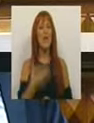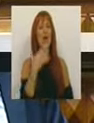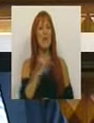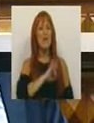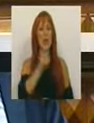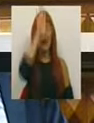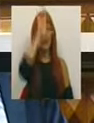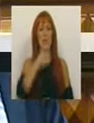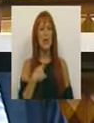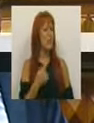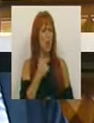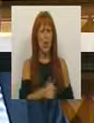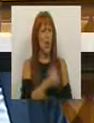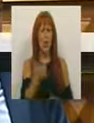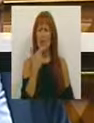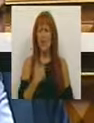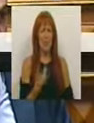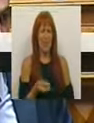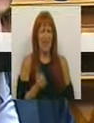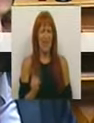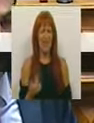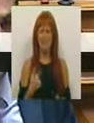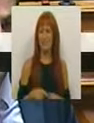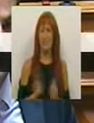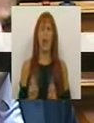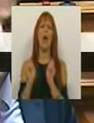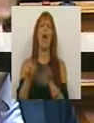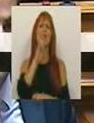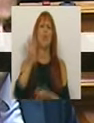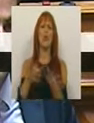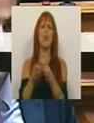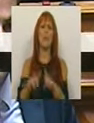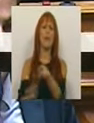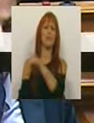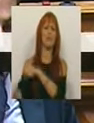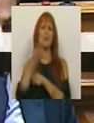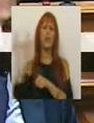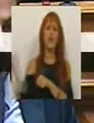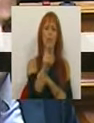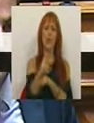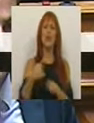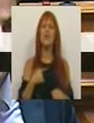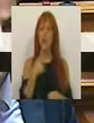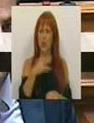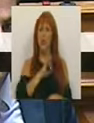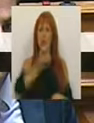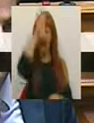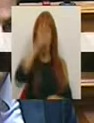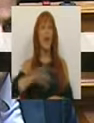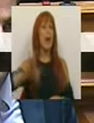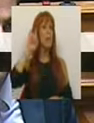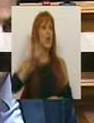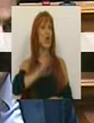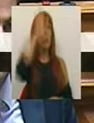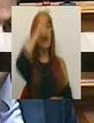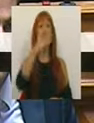Muito obrigado, Sr. Primeiro-Ministro. Foi uma boa forma de não responder. Foi delegar a resposta no seu grupo parlamentar. Mas deixe-me dizer-lhe, Sr. Primeiro-Ministro, que era importante que o